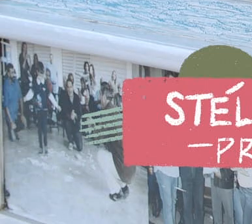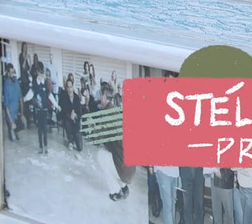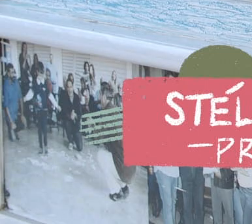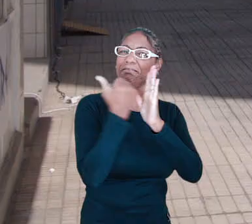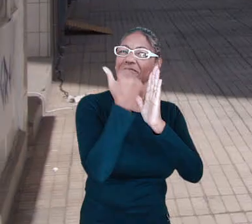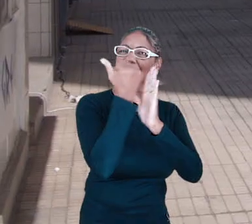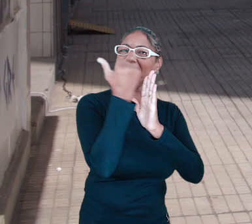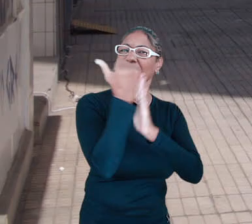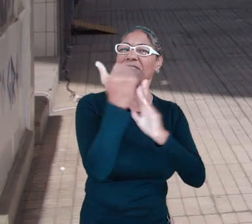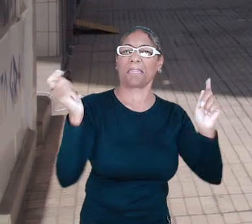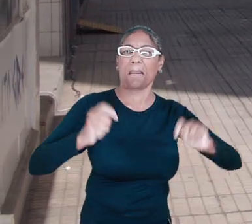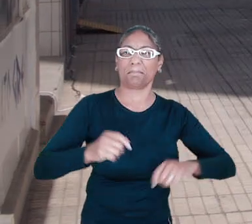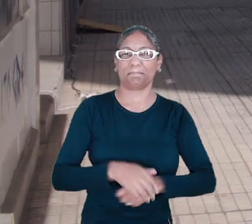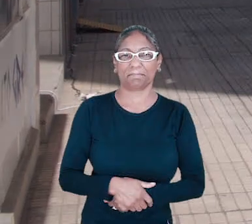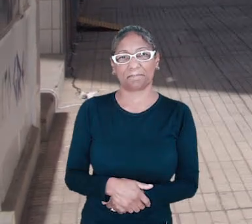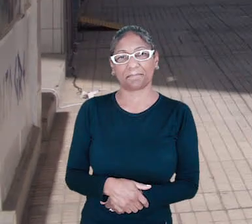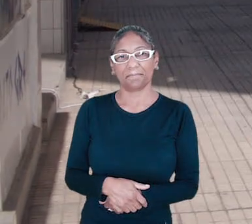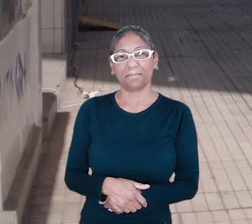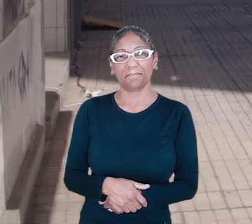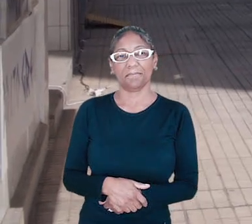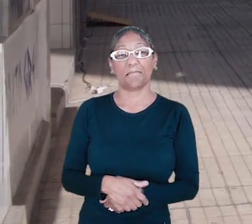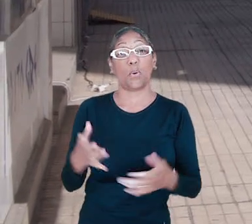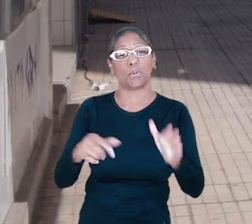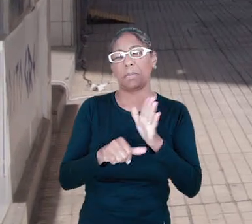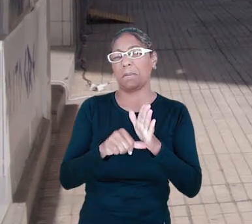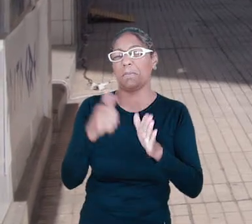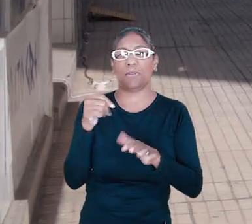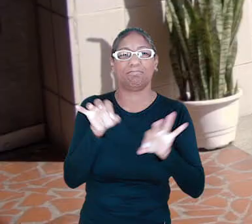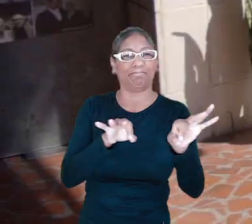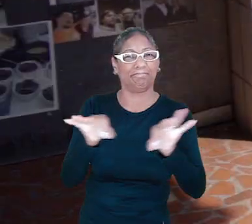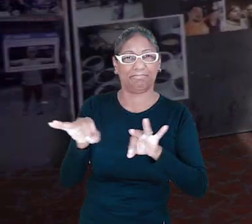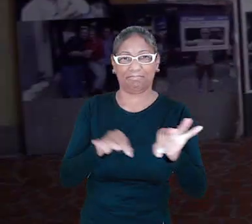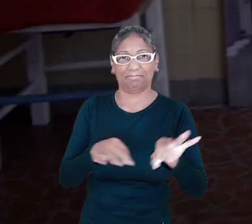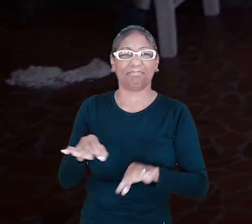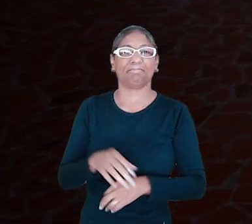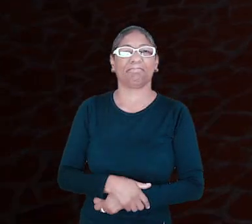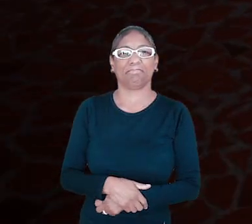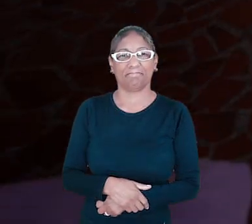para cima. Ele vai primeiro. Então, hoje é o primeiro ali no meio.